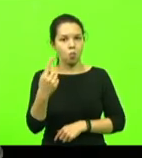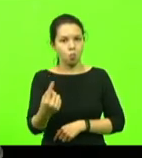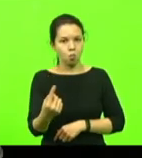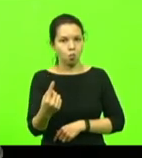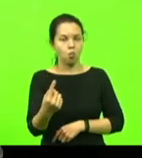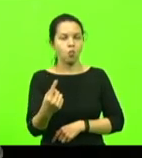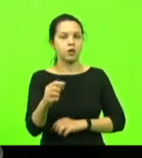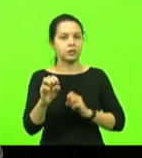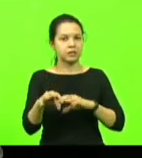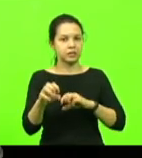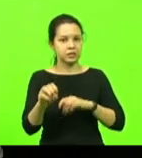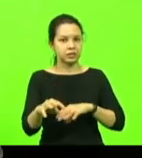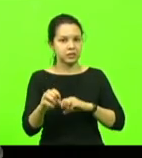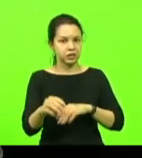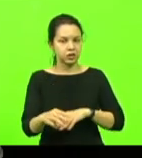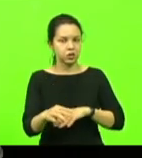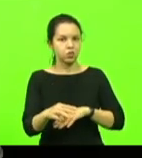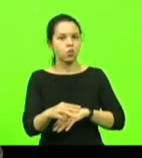médio, até